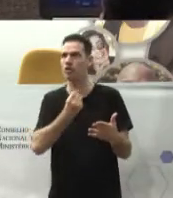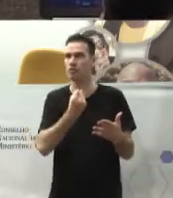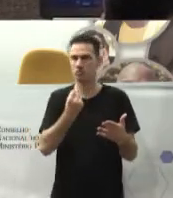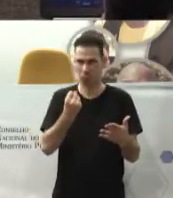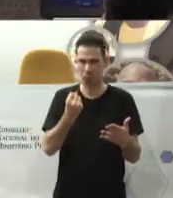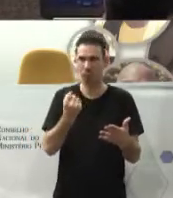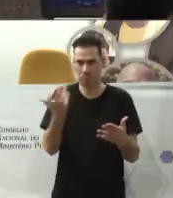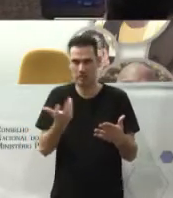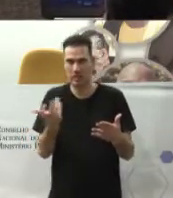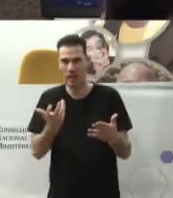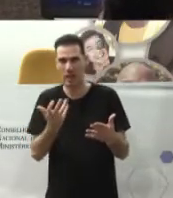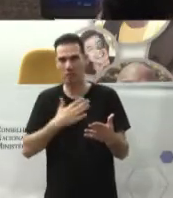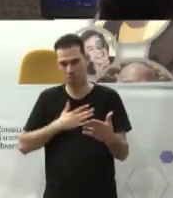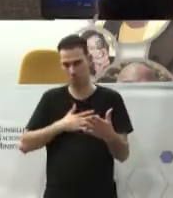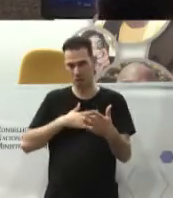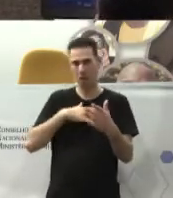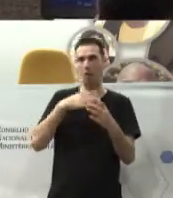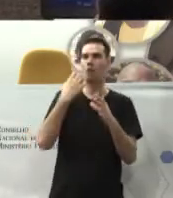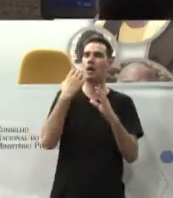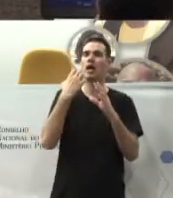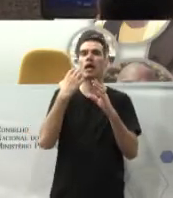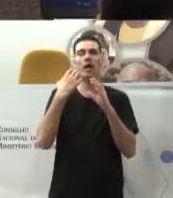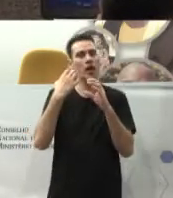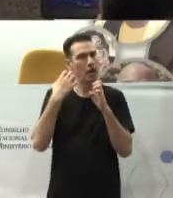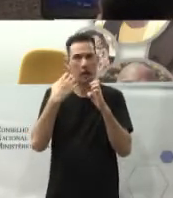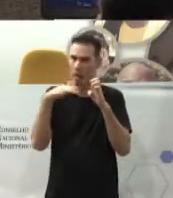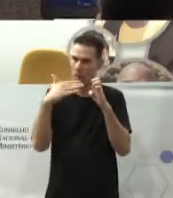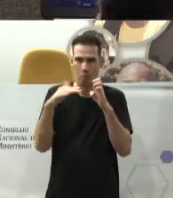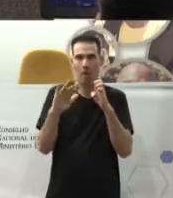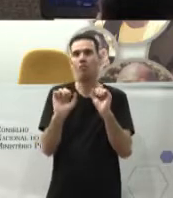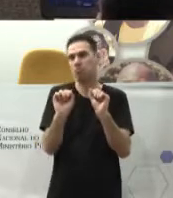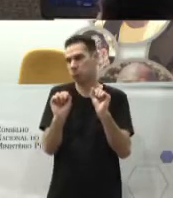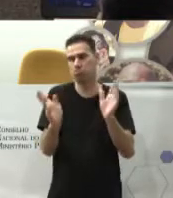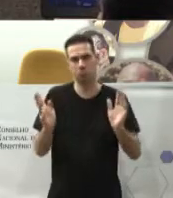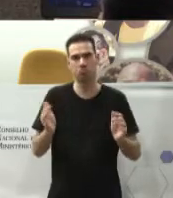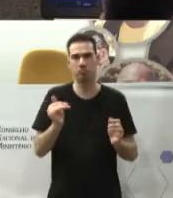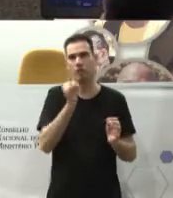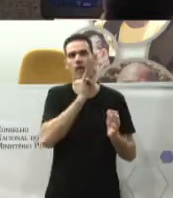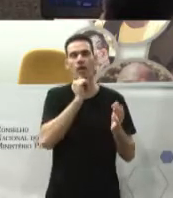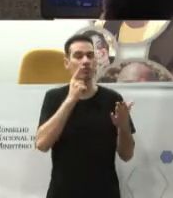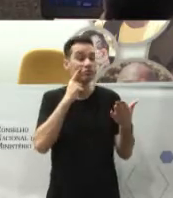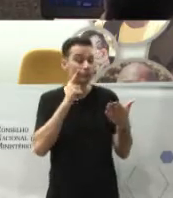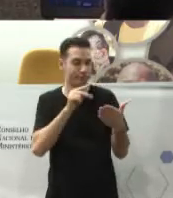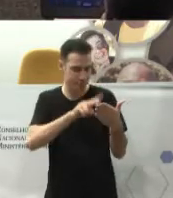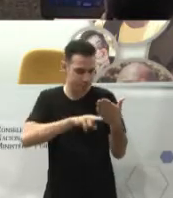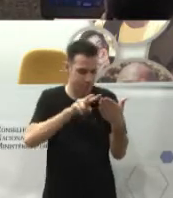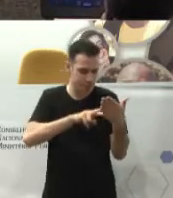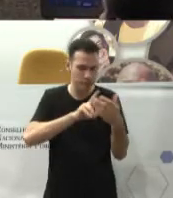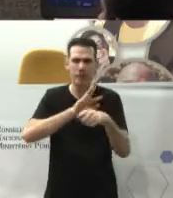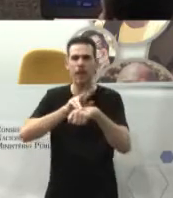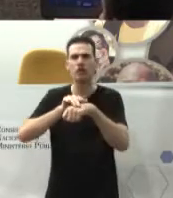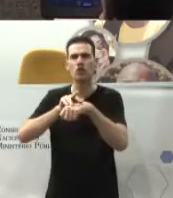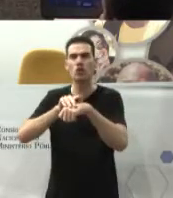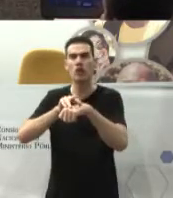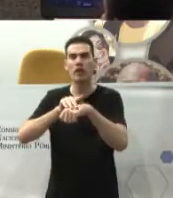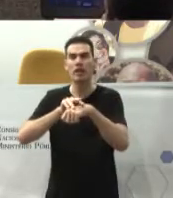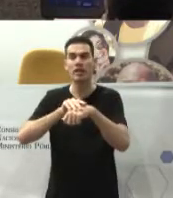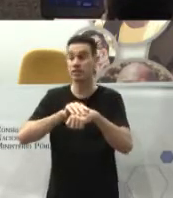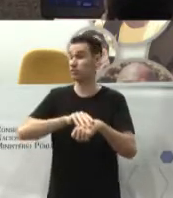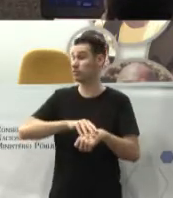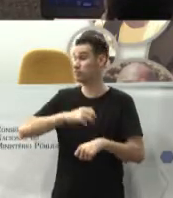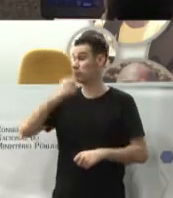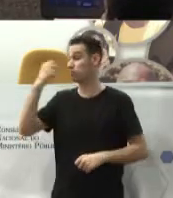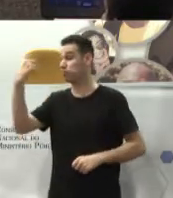eu vou dar um e-mail e vocês, se tiverem interesse, eu posso passar. Olha só que dado interessante, né? Das doenças raras,